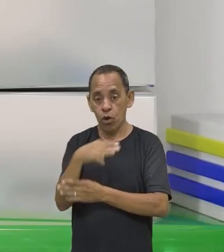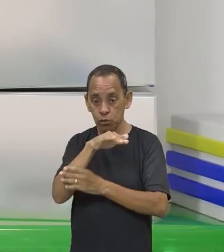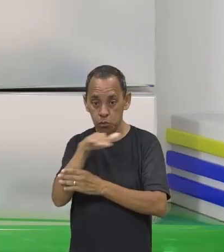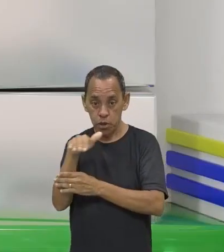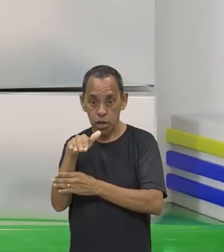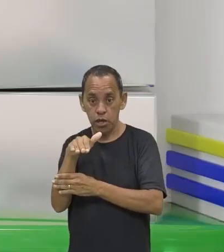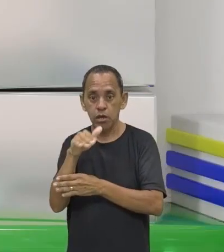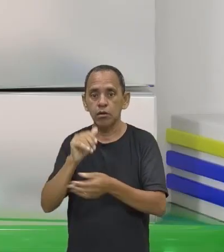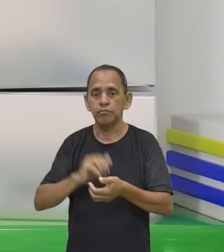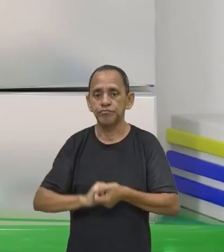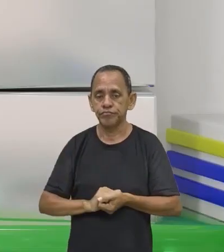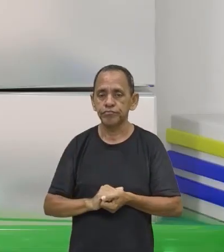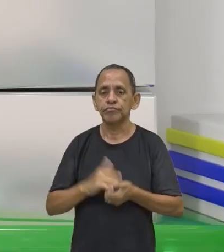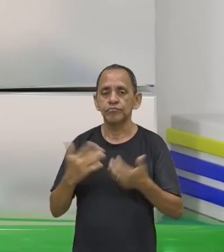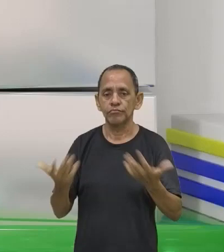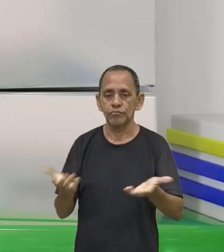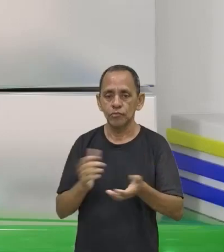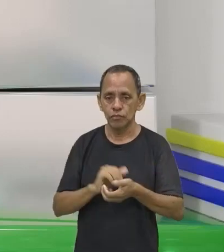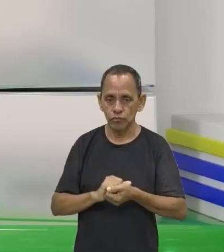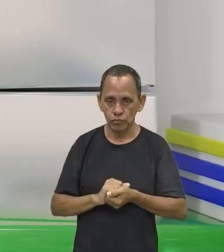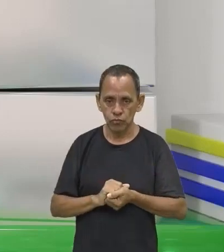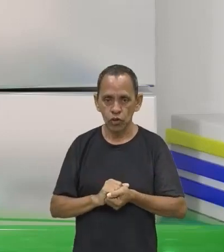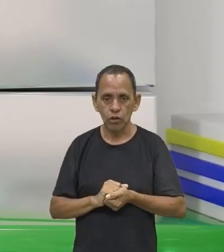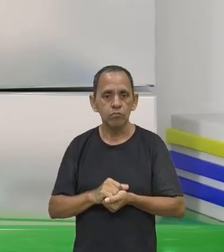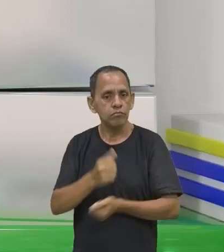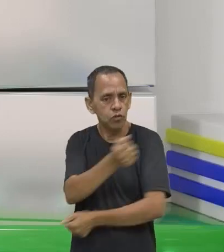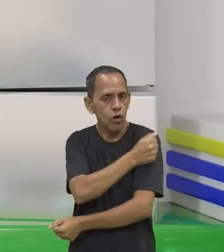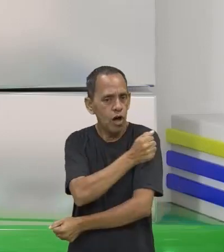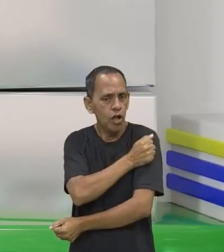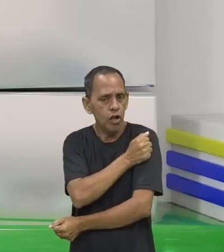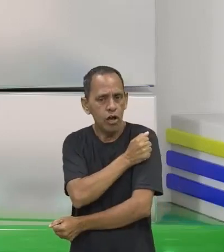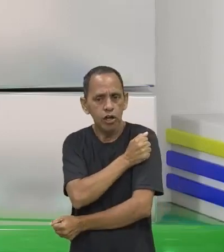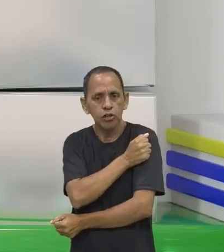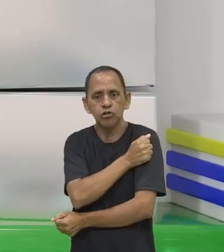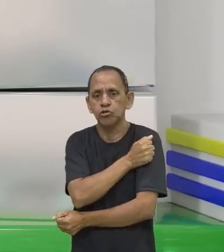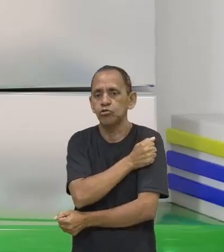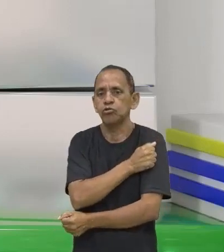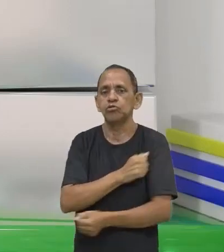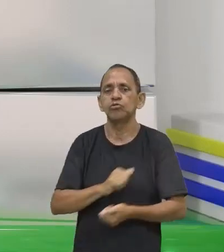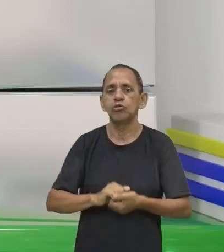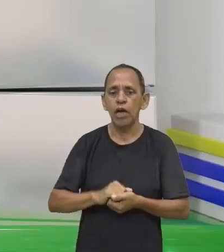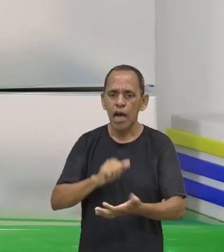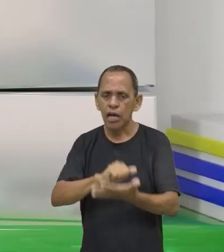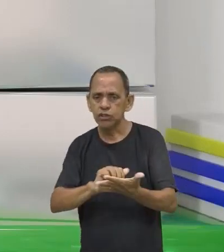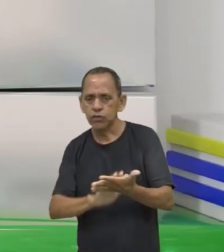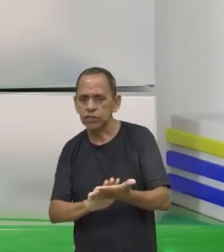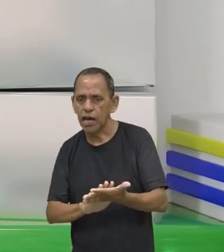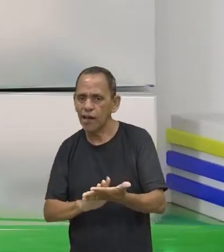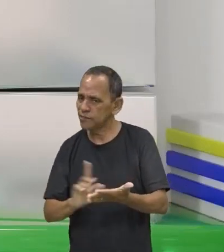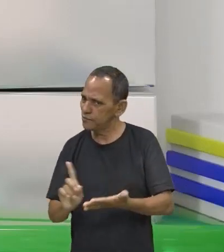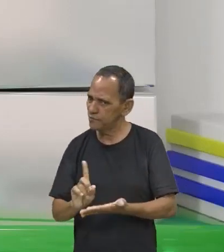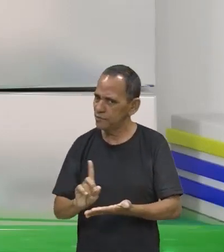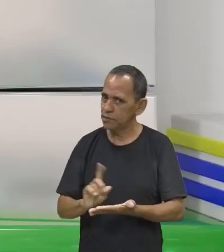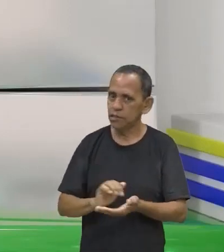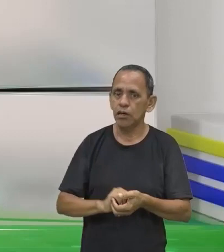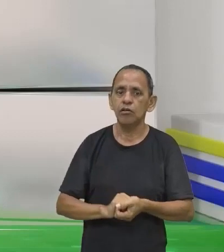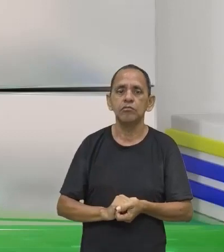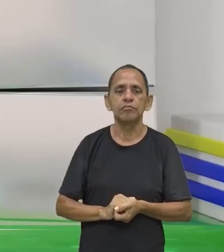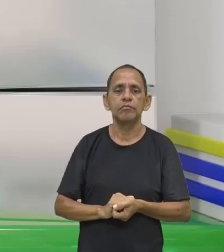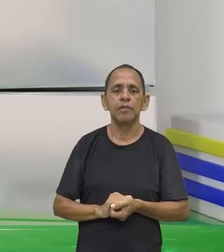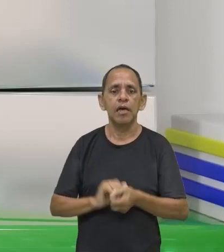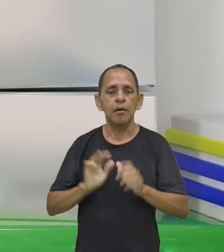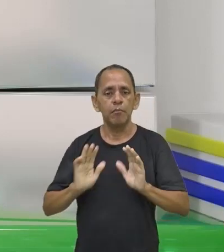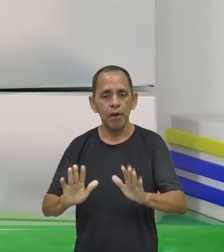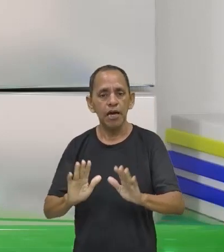complementar durante a aula. Então, se o seu aluno não fez aquele conteúdo, aquela atividade complementar, vai ficar sem